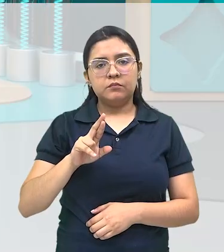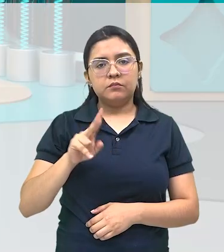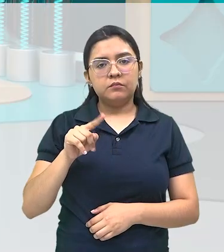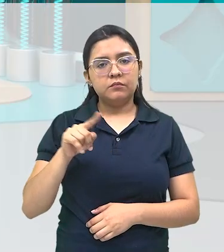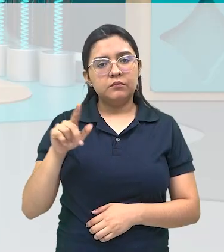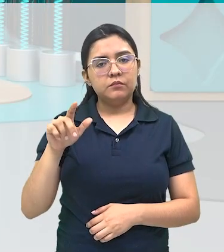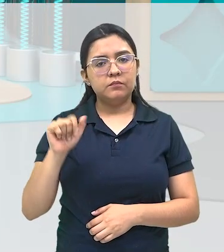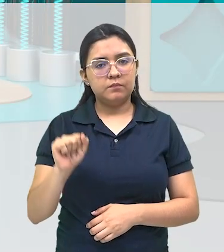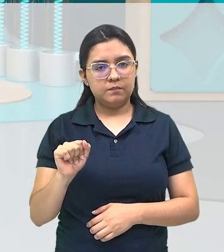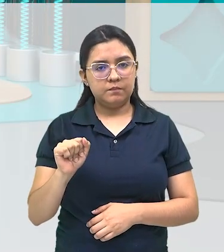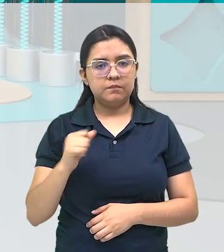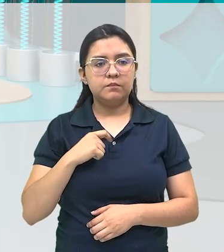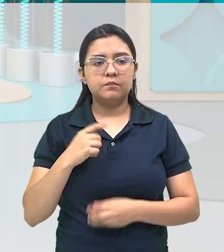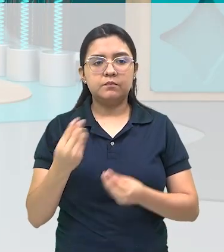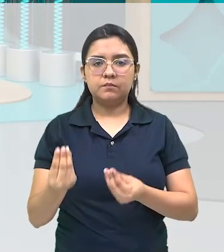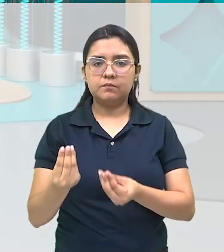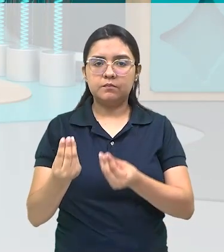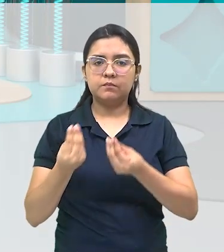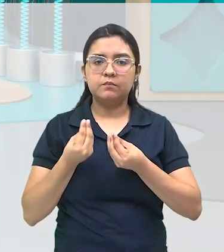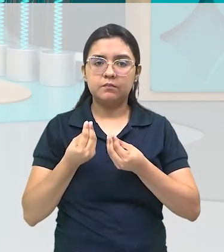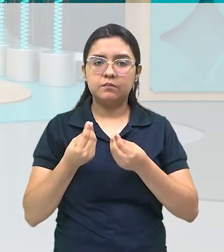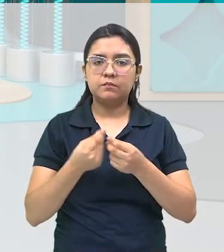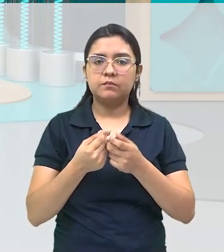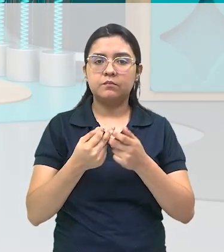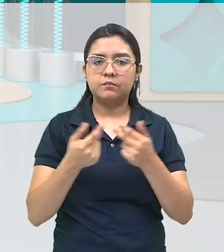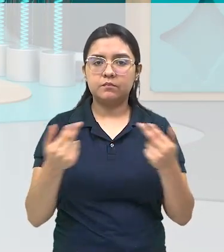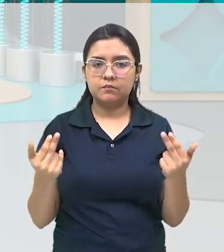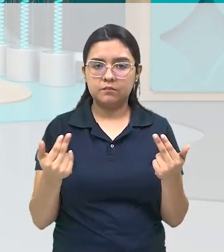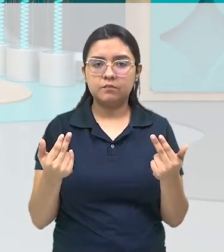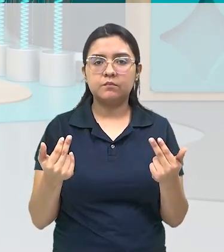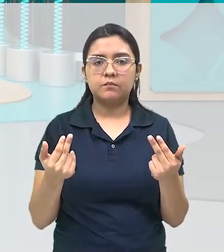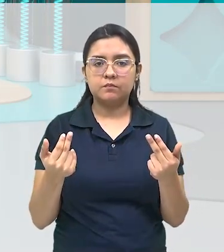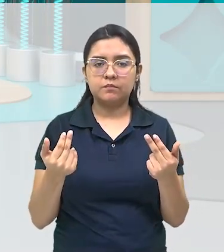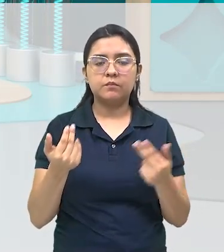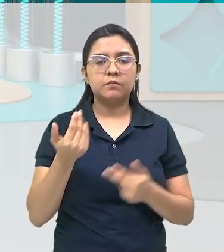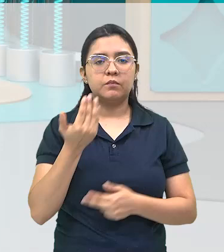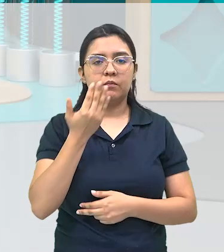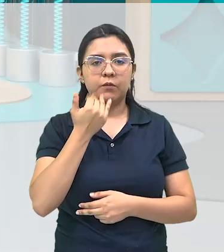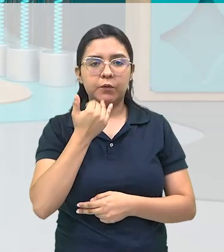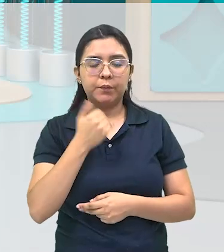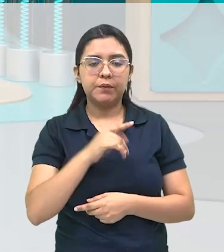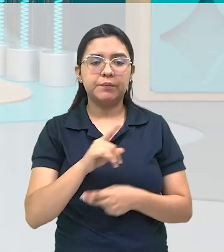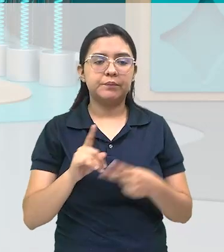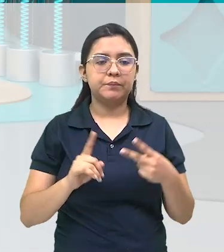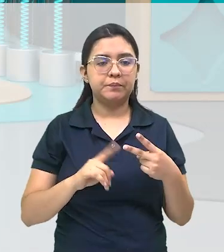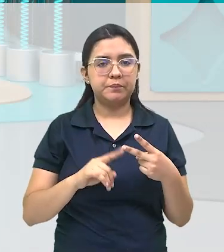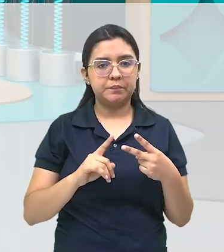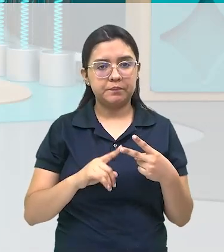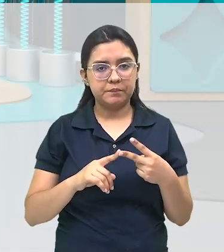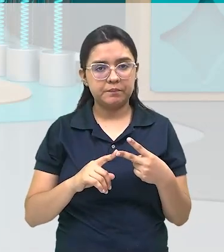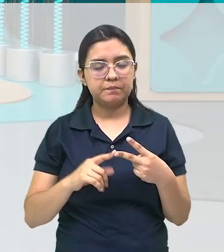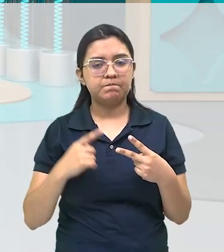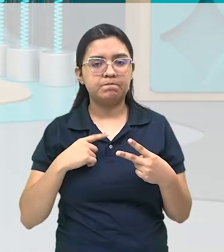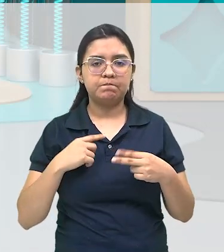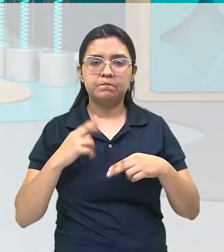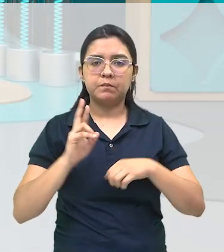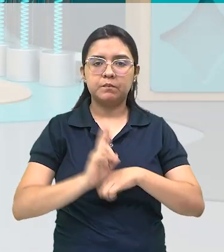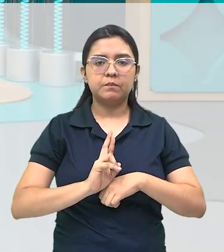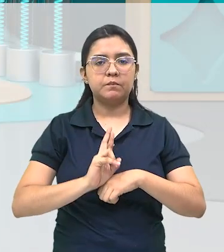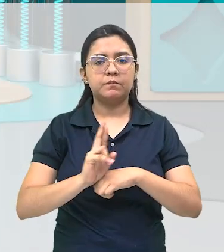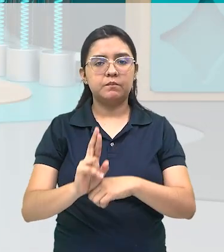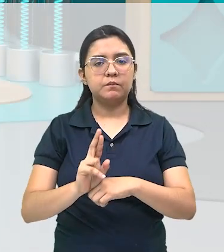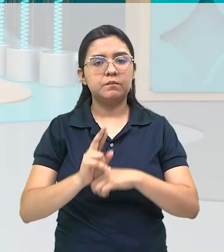tempo que ela nos oferece as coisas, nos oferece os alimentos, nos oferece os